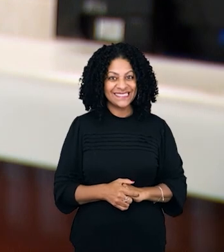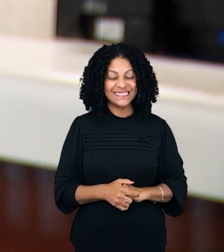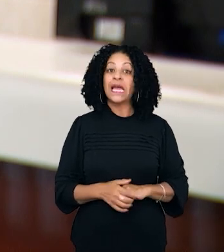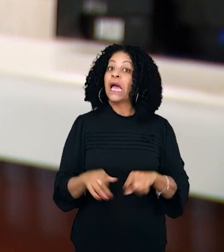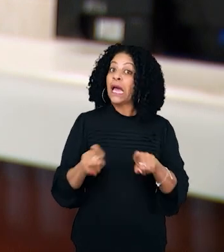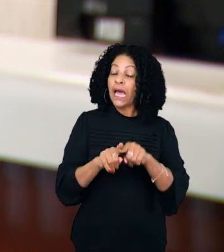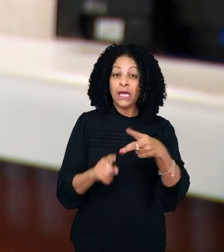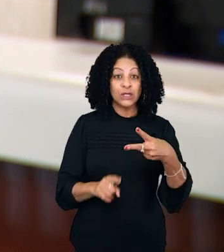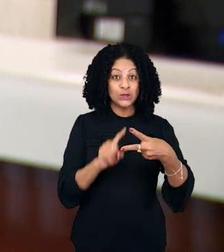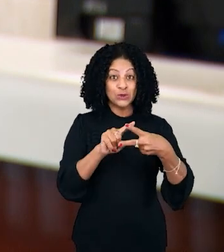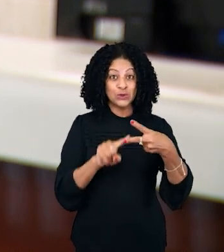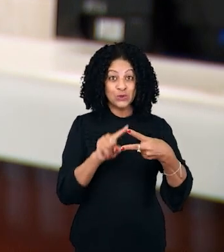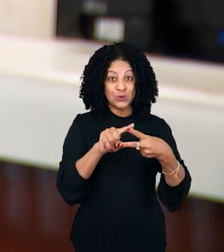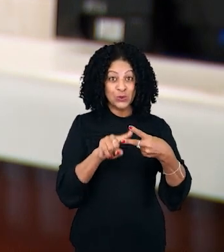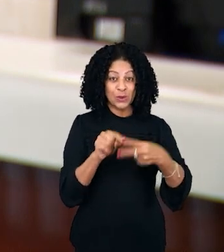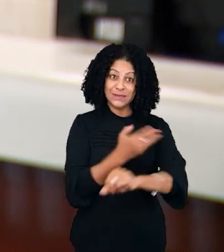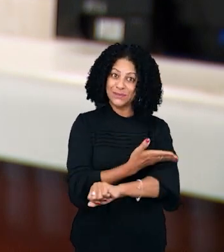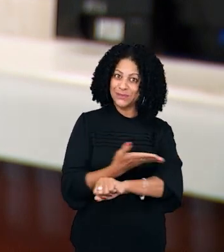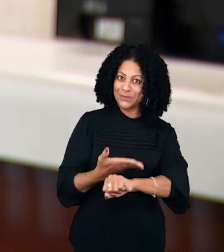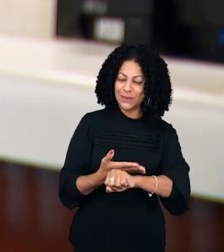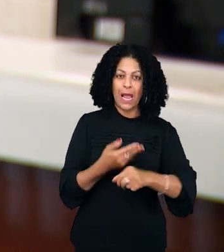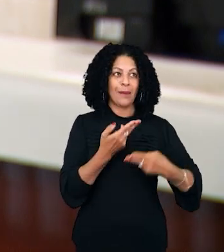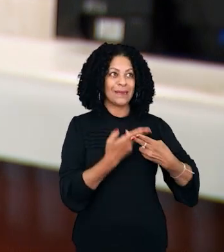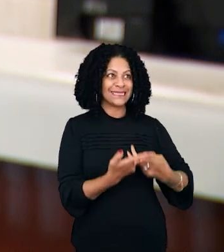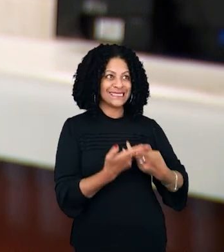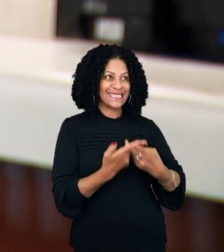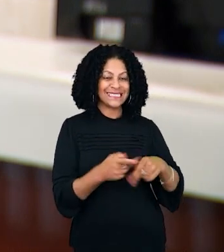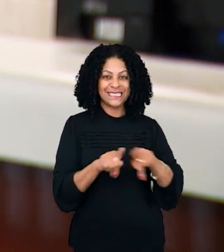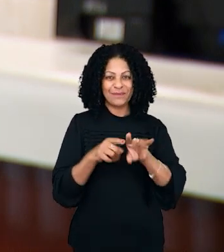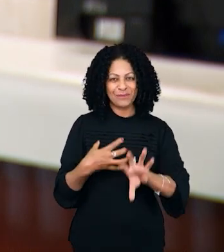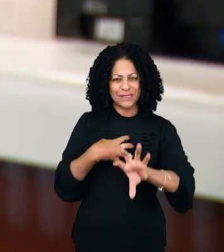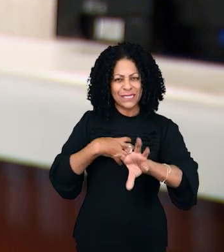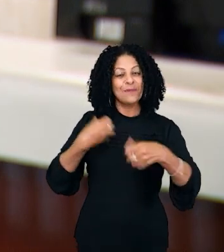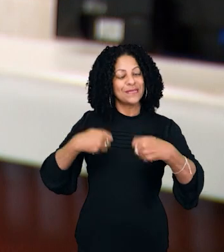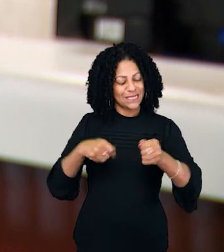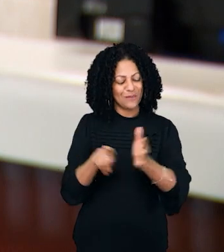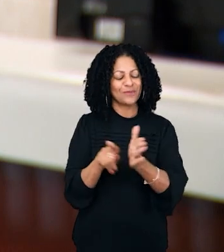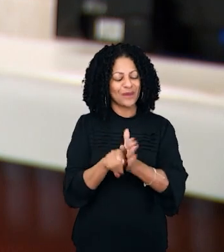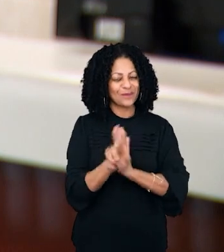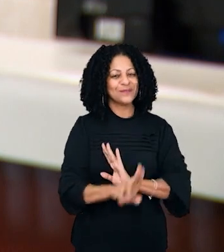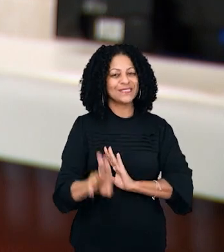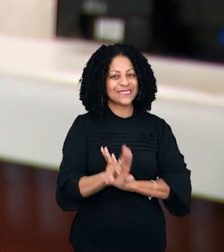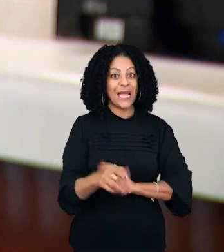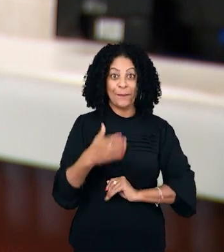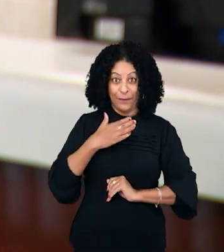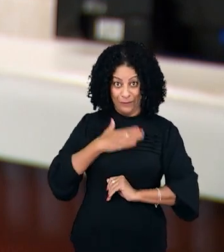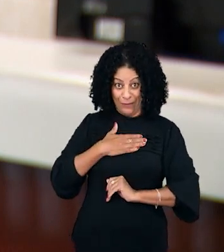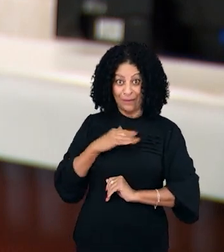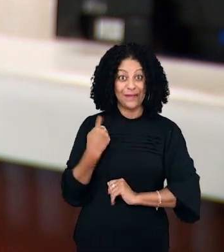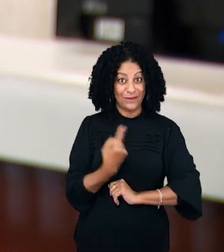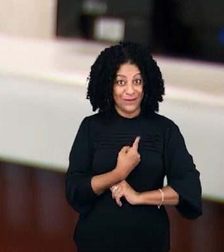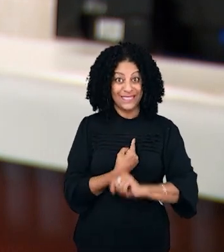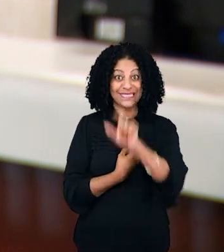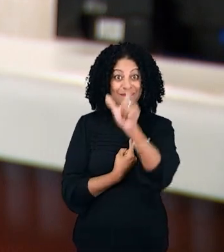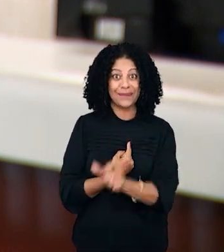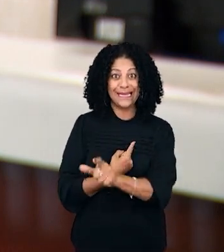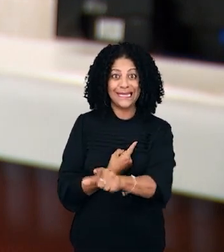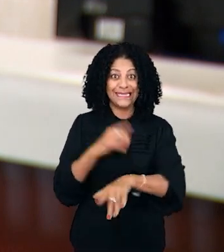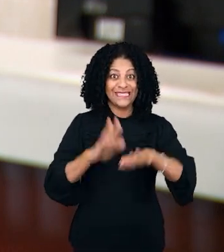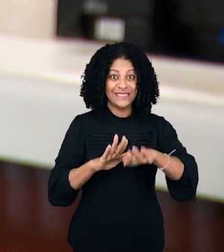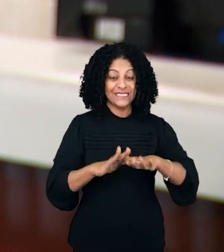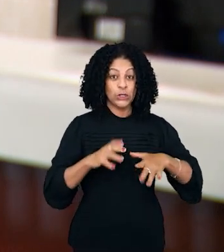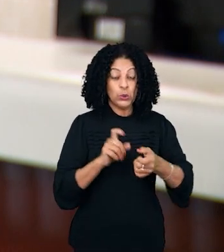Acredito que duas habilidades é muito importante, que é a paciência e a empatia, tanto para nós quanto para eles. Vão estar